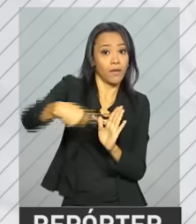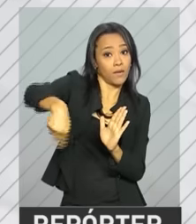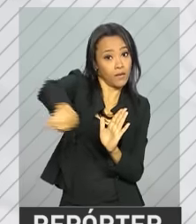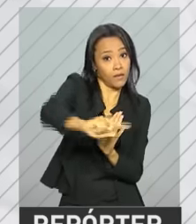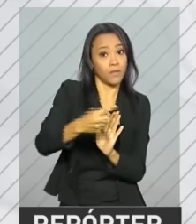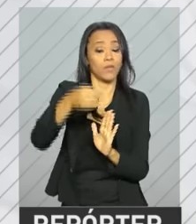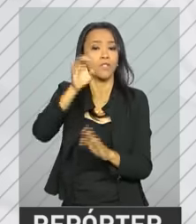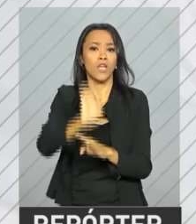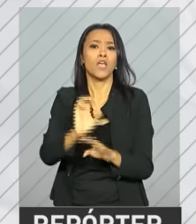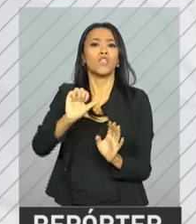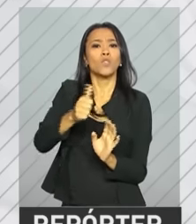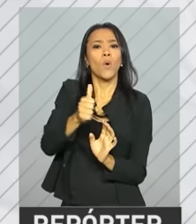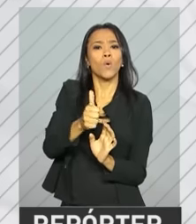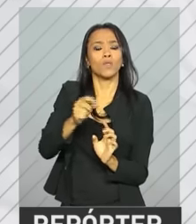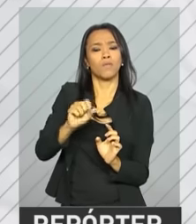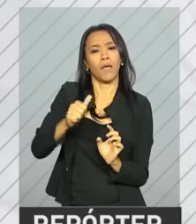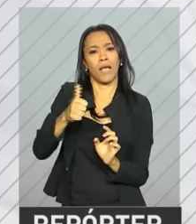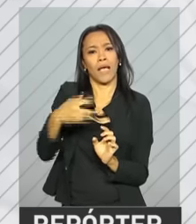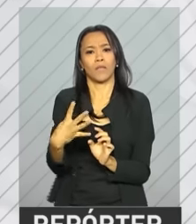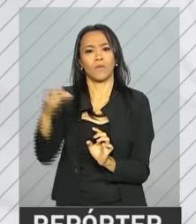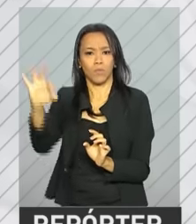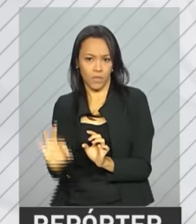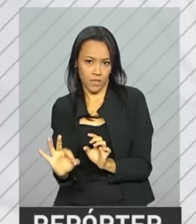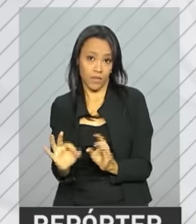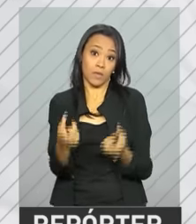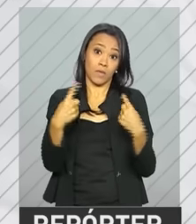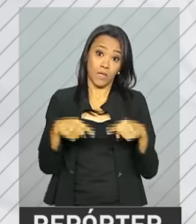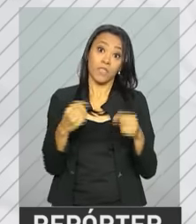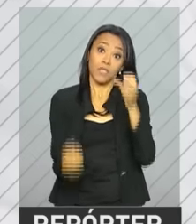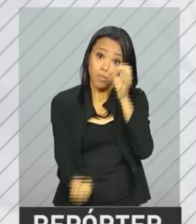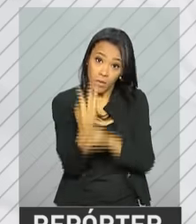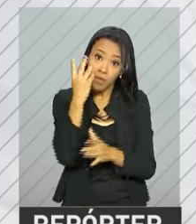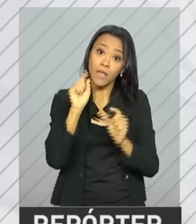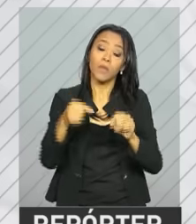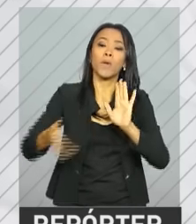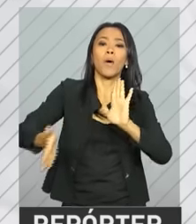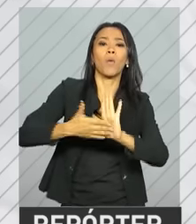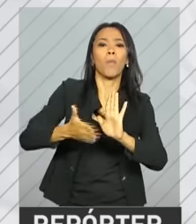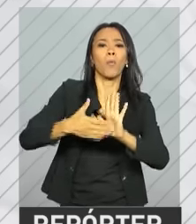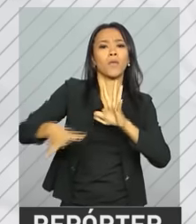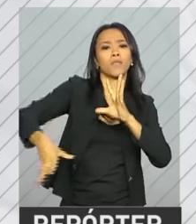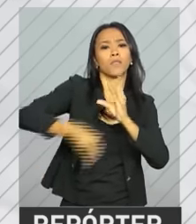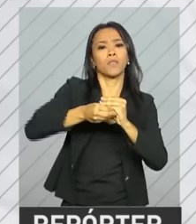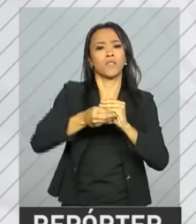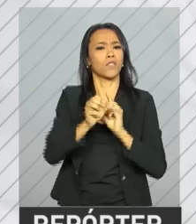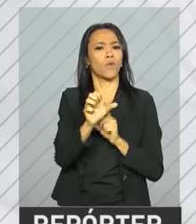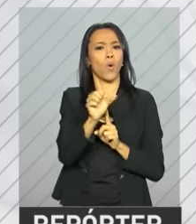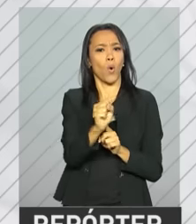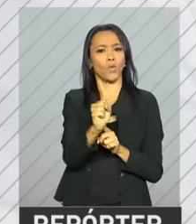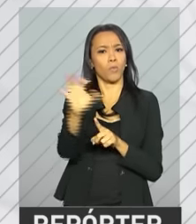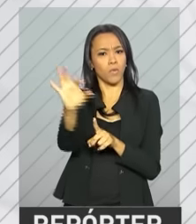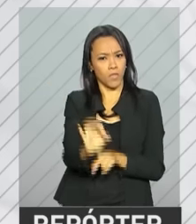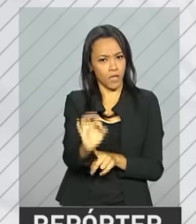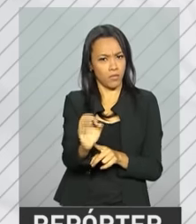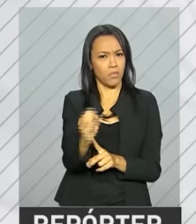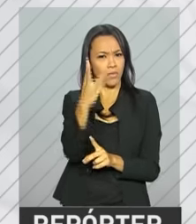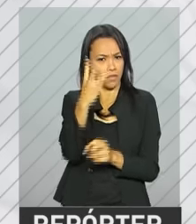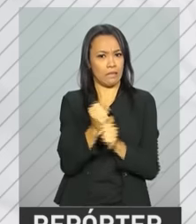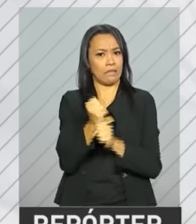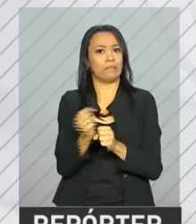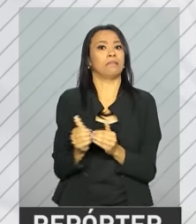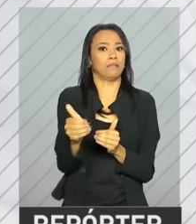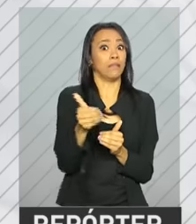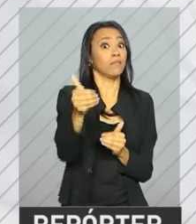Estaduais de 11 para 14% e seja implementada uma cobrança adicional de 88% para os próximos 3